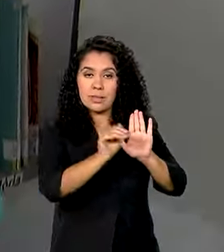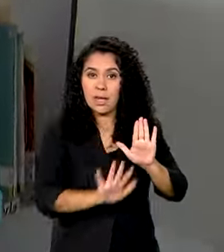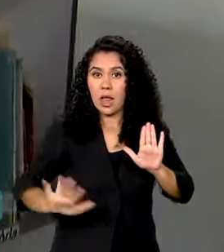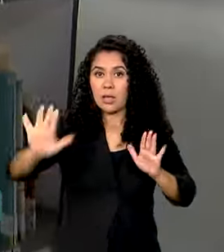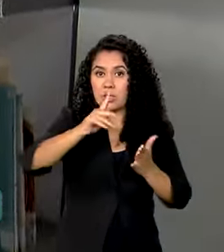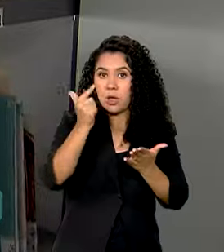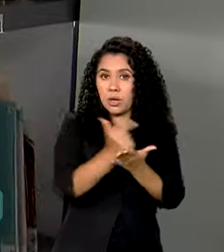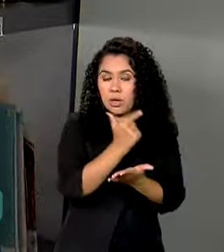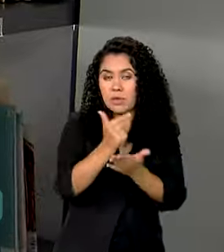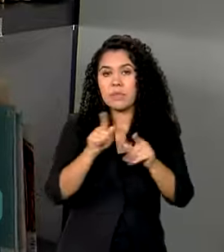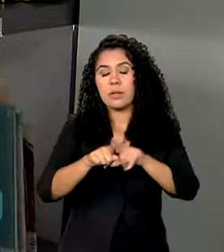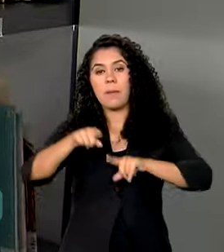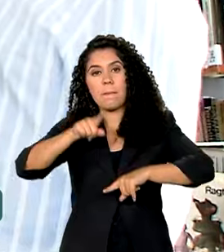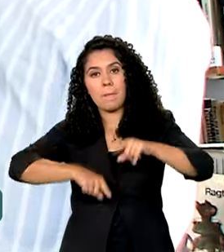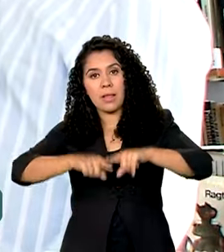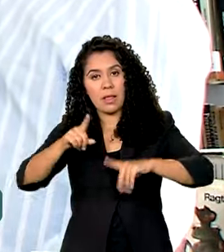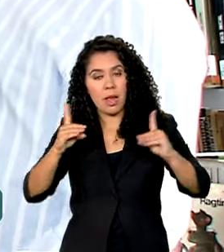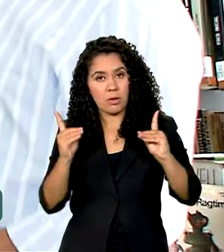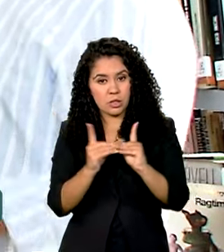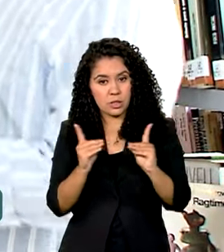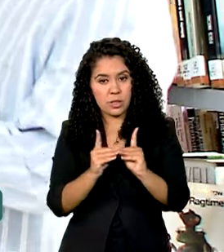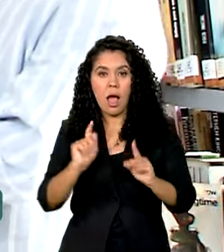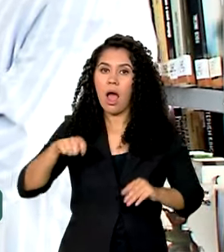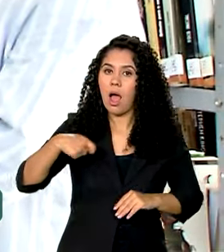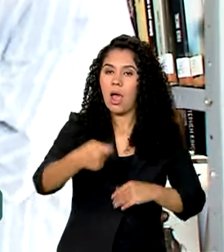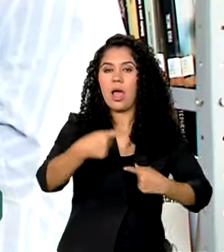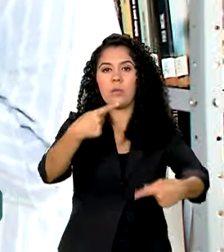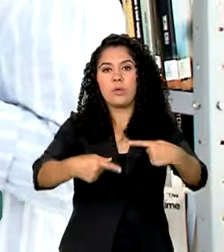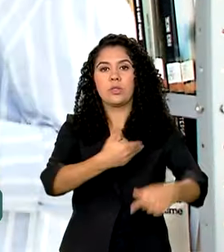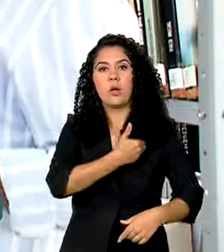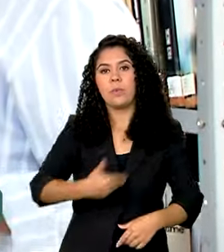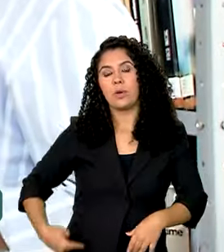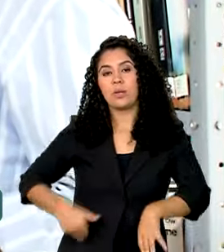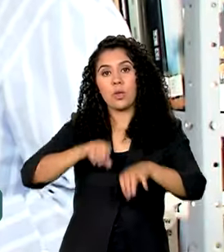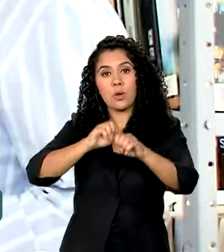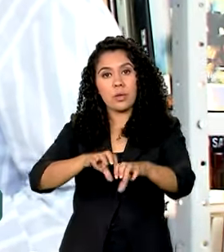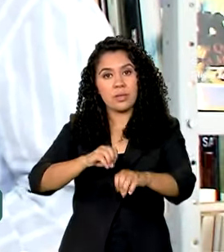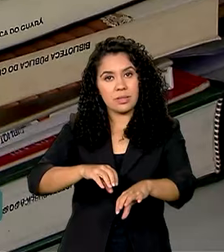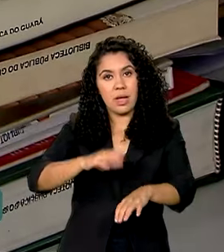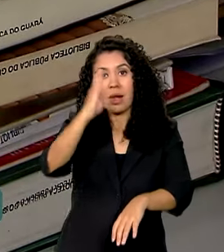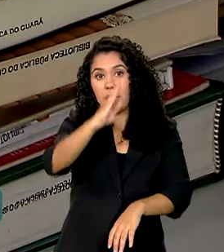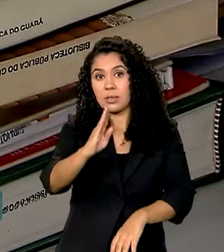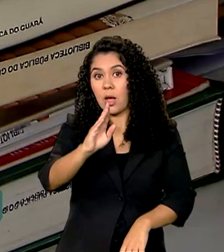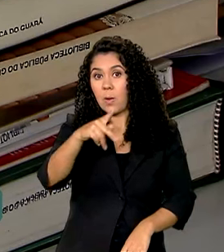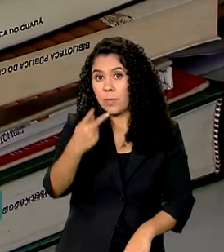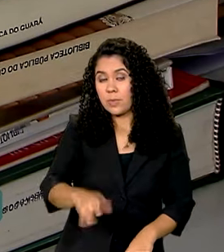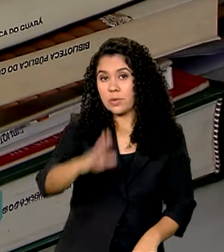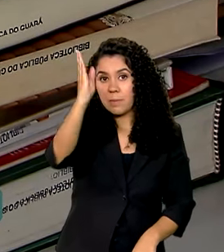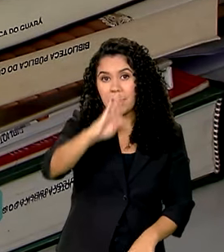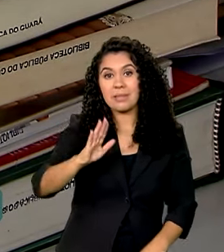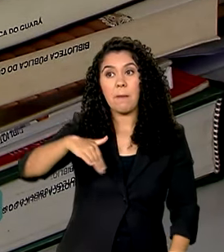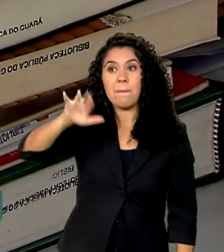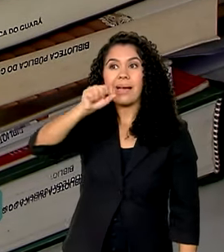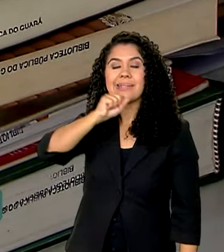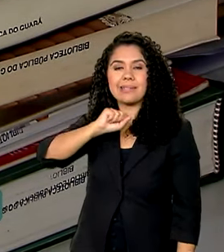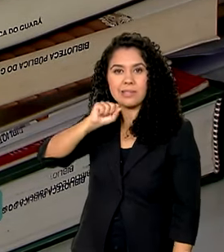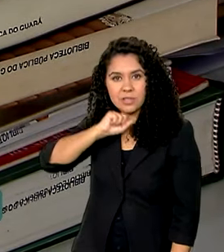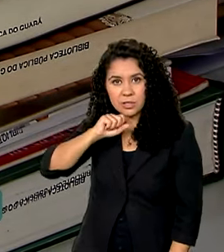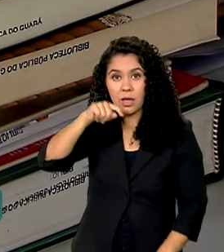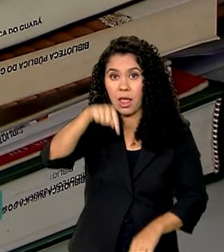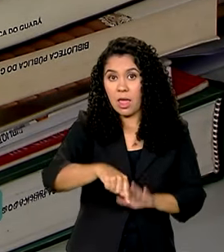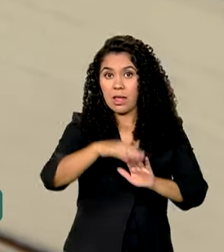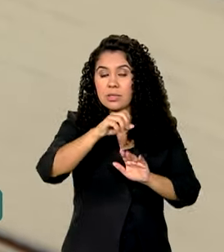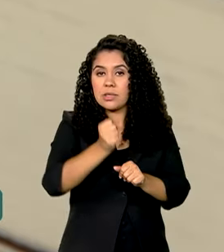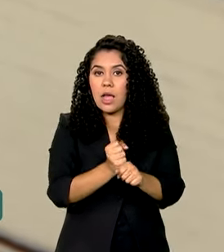Livro e do Material Didático é a política pública educacional brasileira mais antiga. Só neste ano, o programa